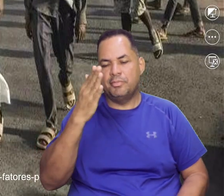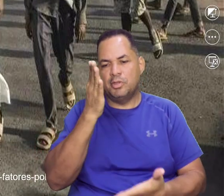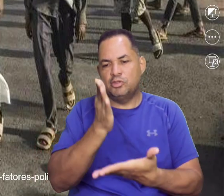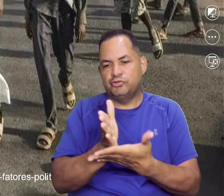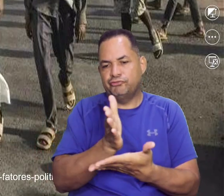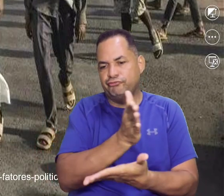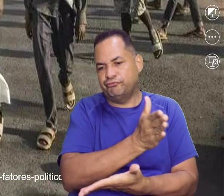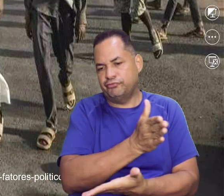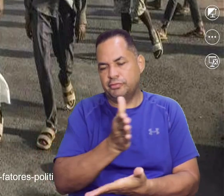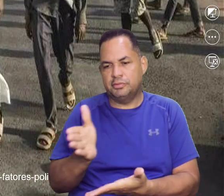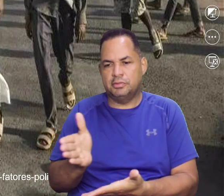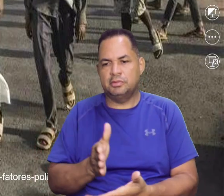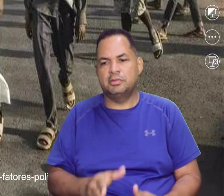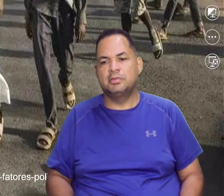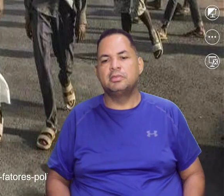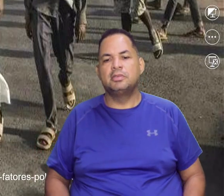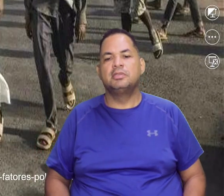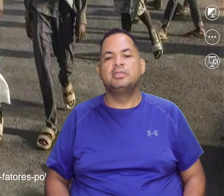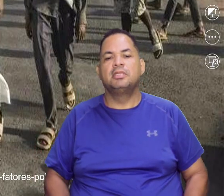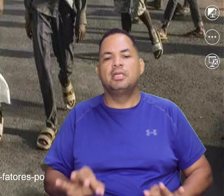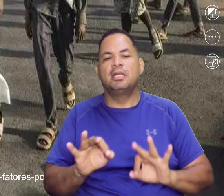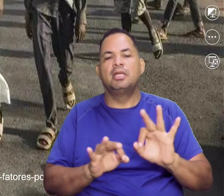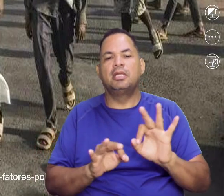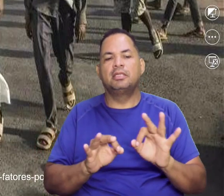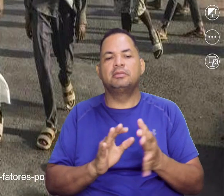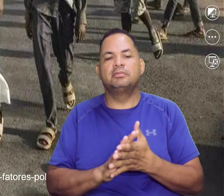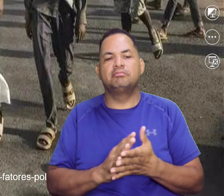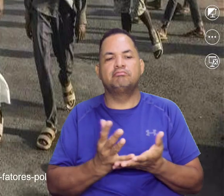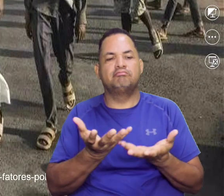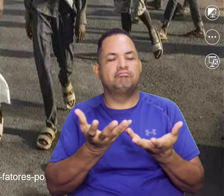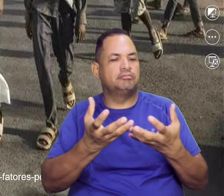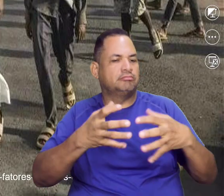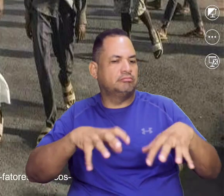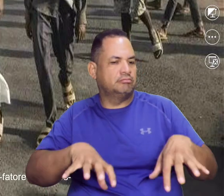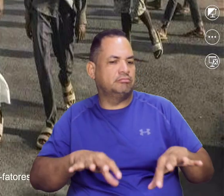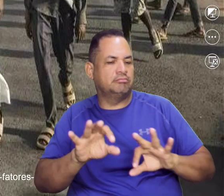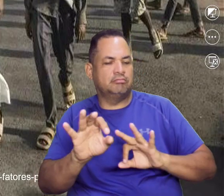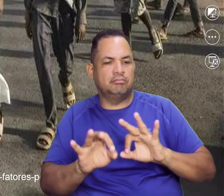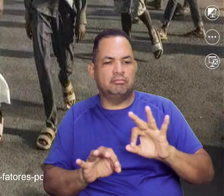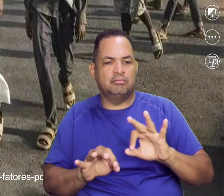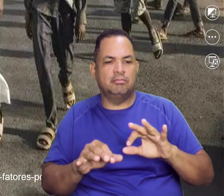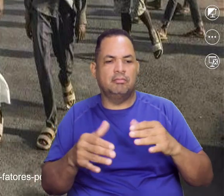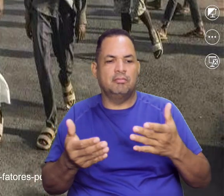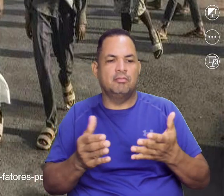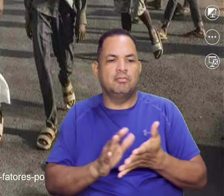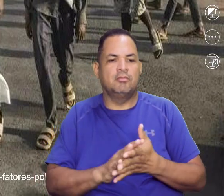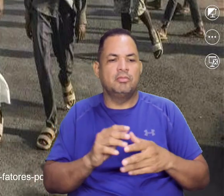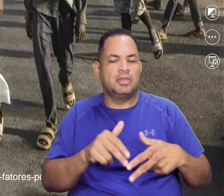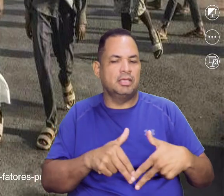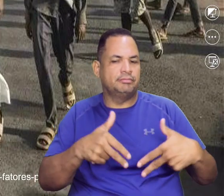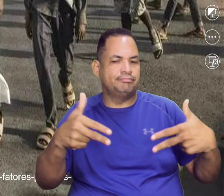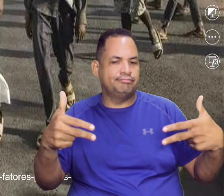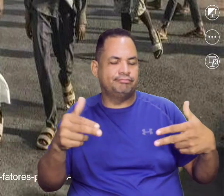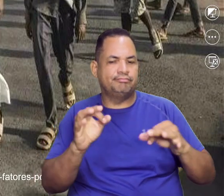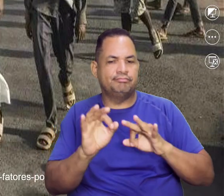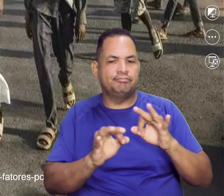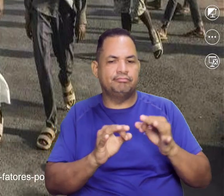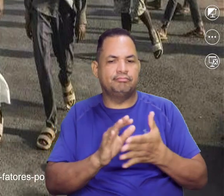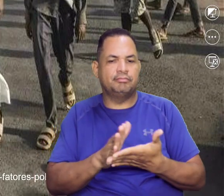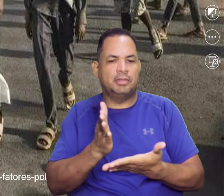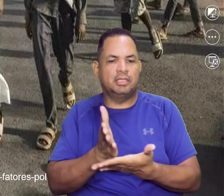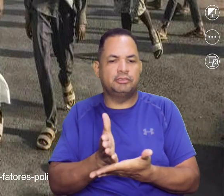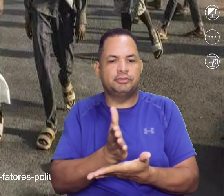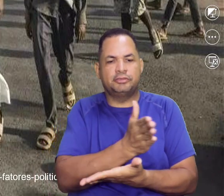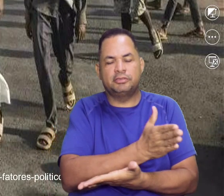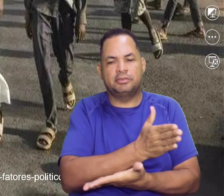continente africano entre as potências europeias, eles não vão respeitar as etnias. Então, eles vão